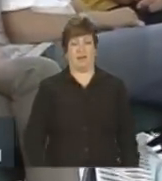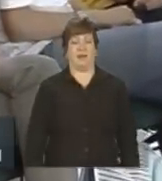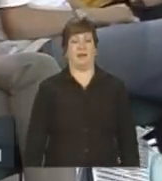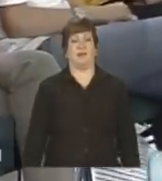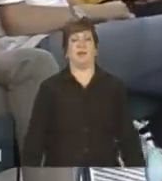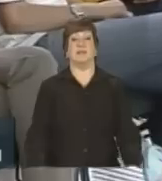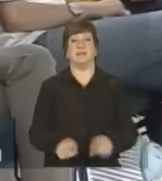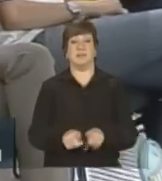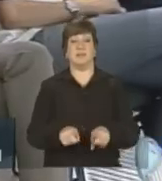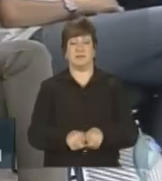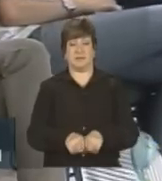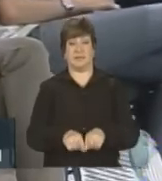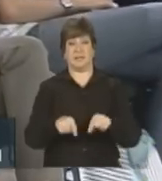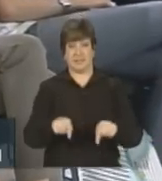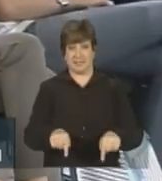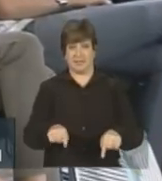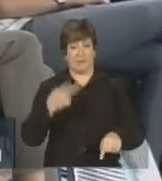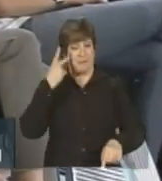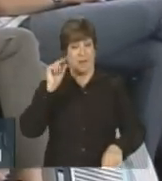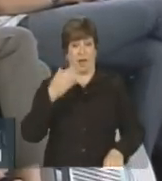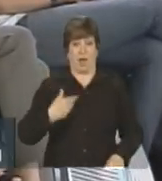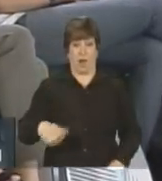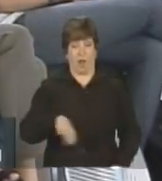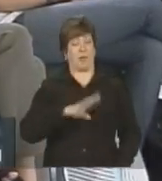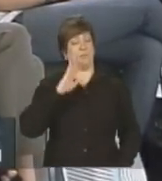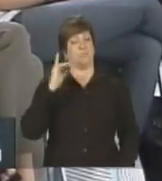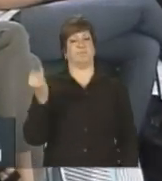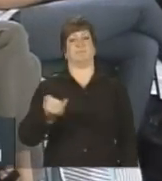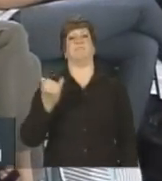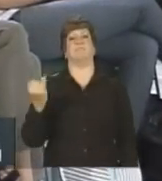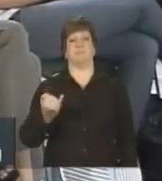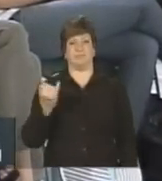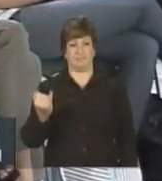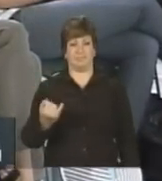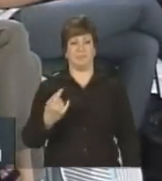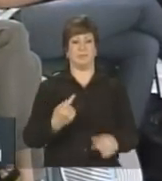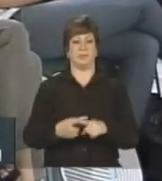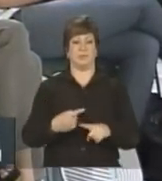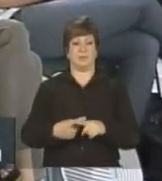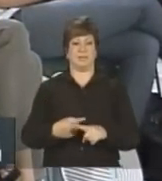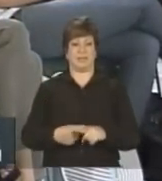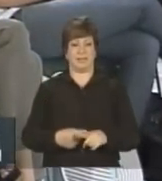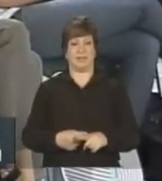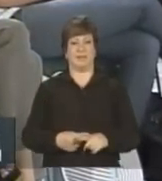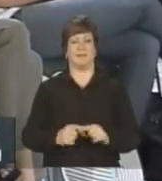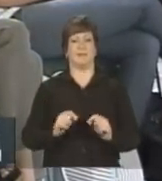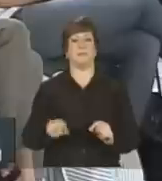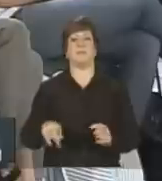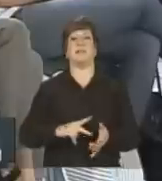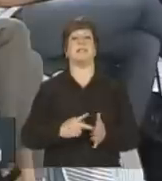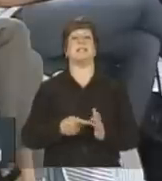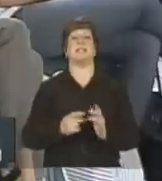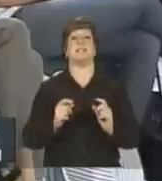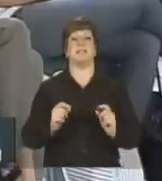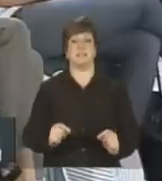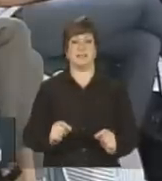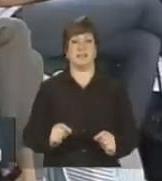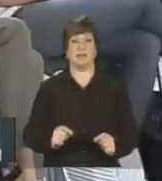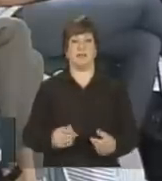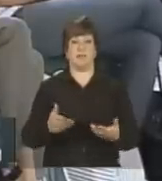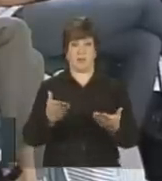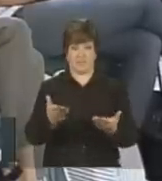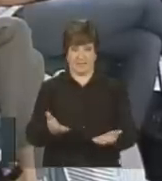E isso para nós é fundamental, porque significa que